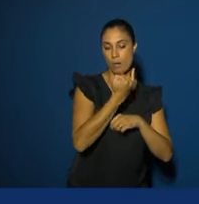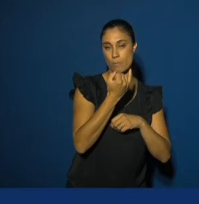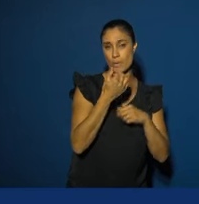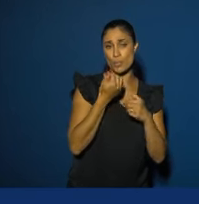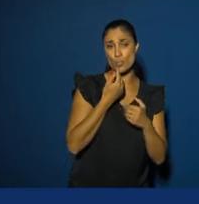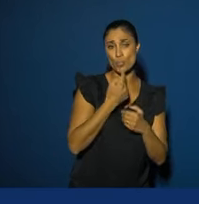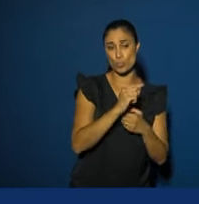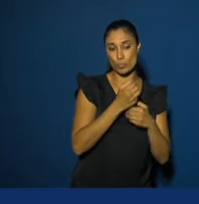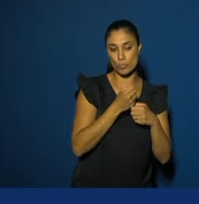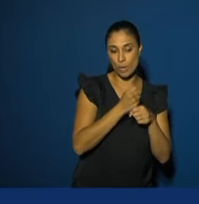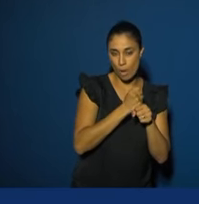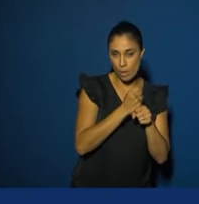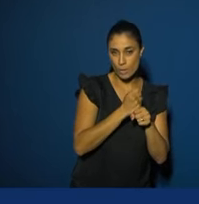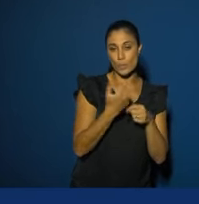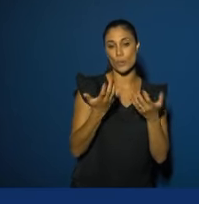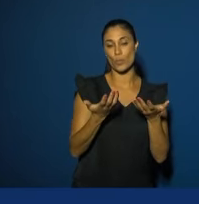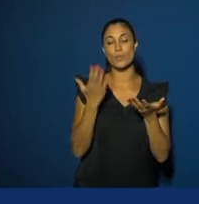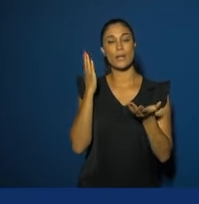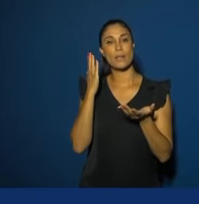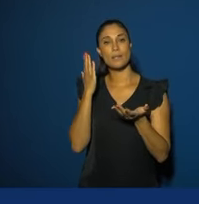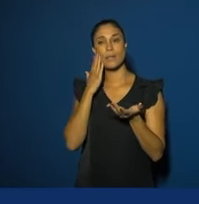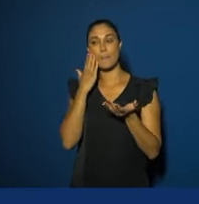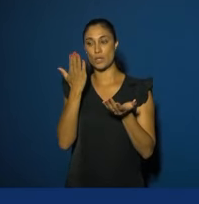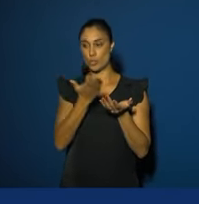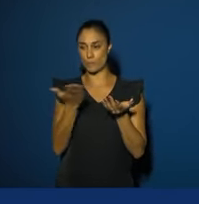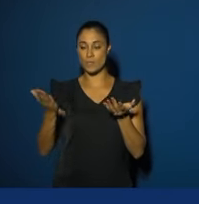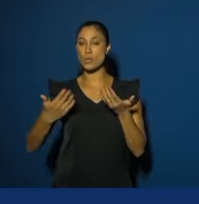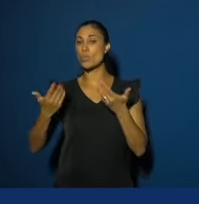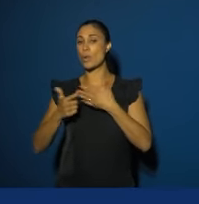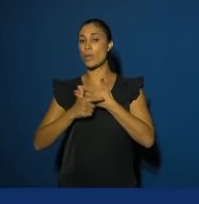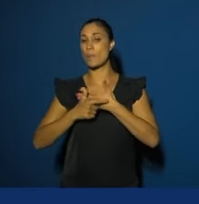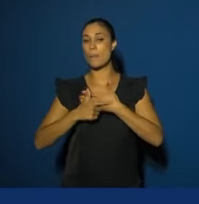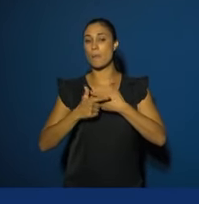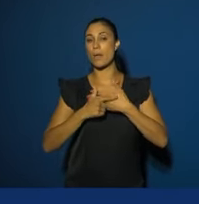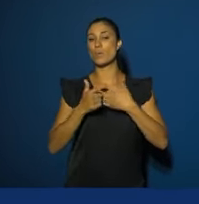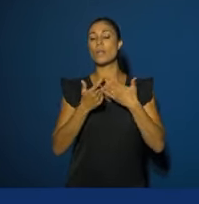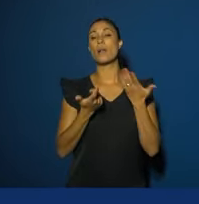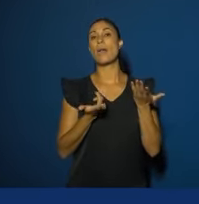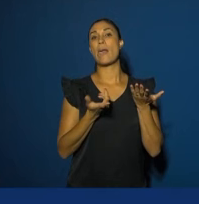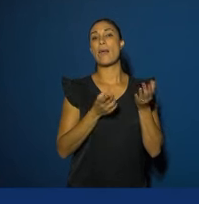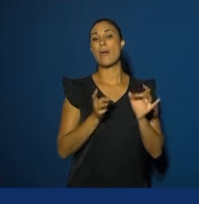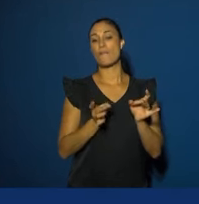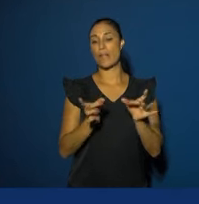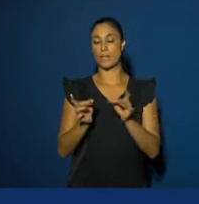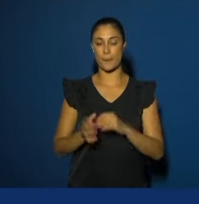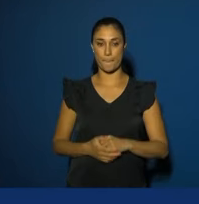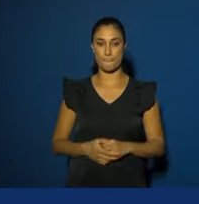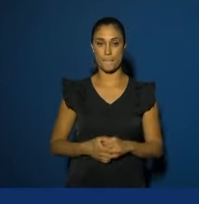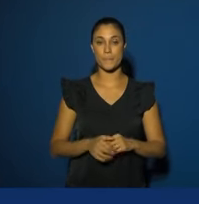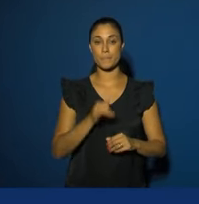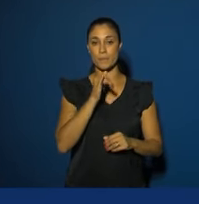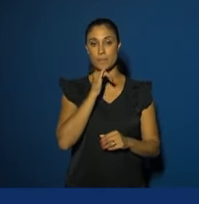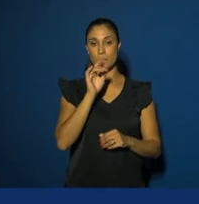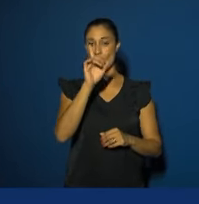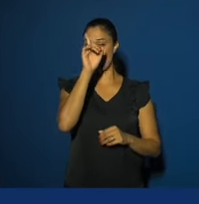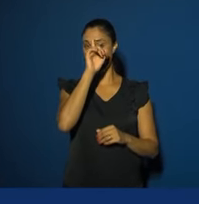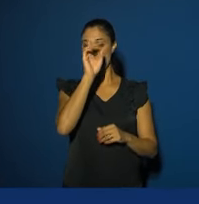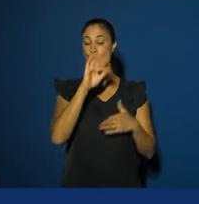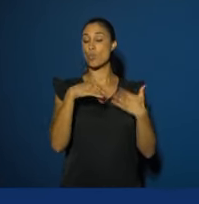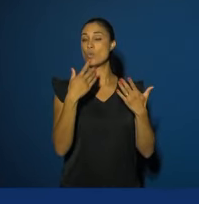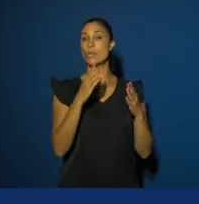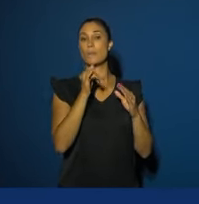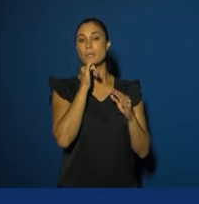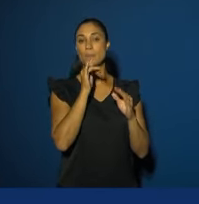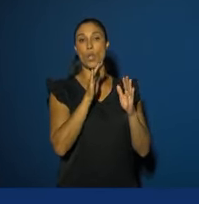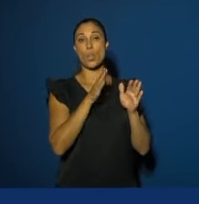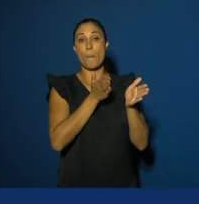últimos anos também então queria começar escutando de você esse papel da multicanalidade Ah eu lembro quando a gente saiu do lockdown Porque durante